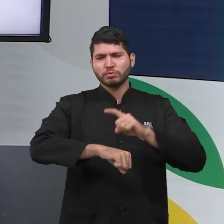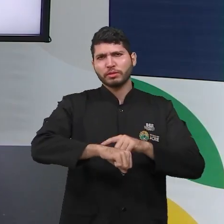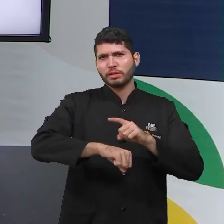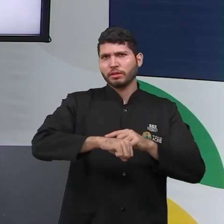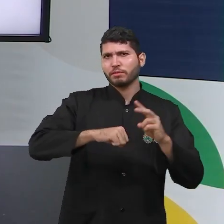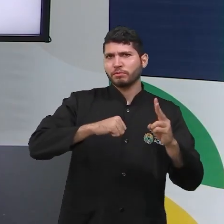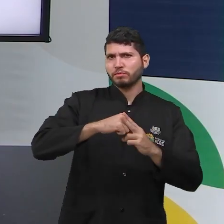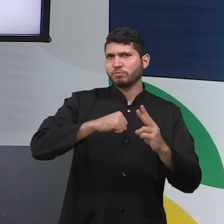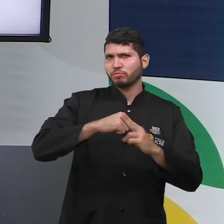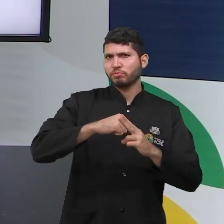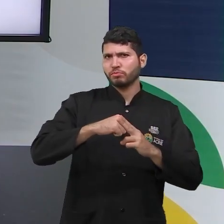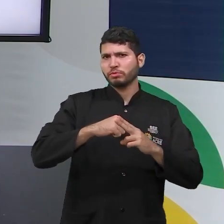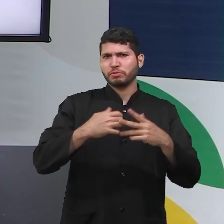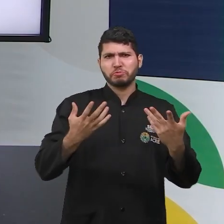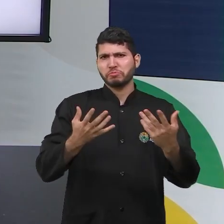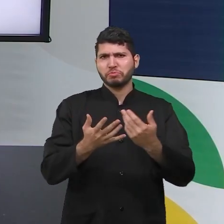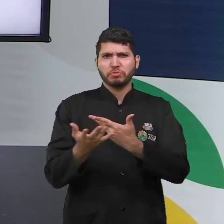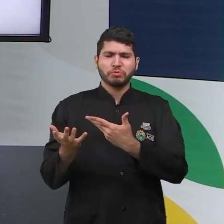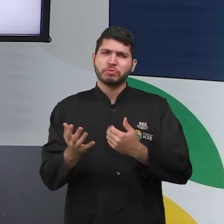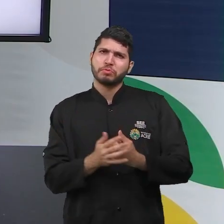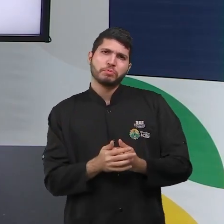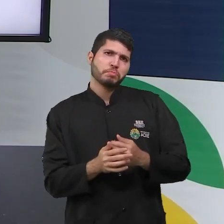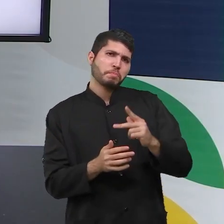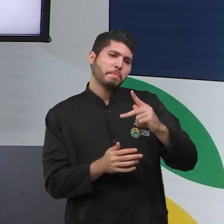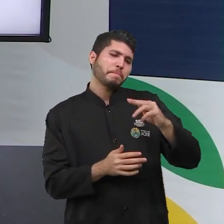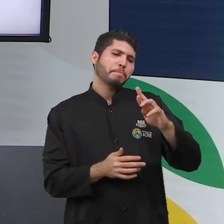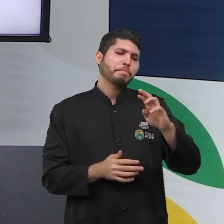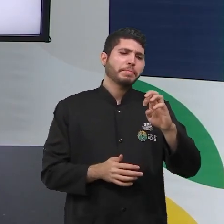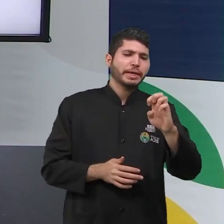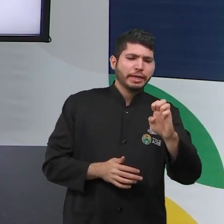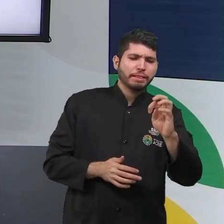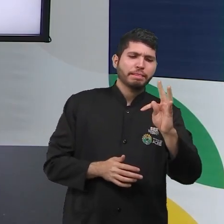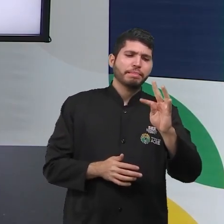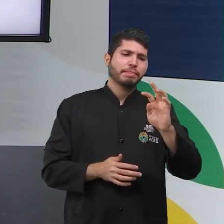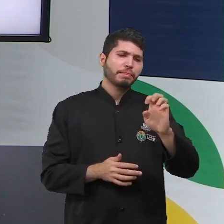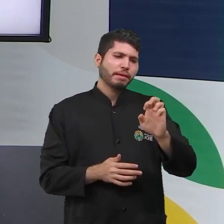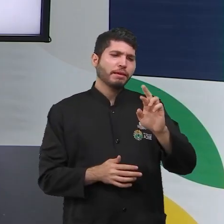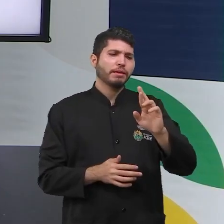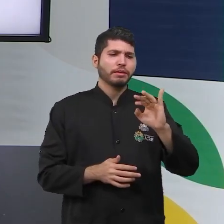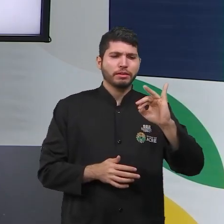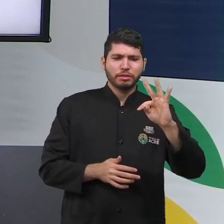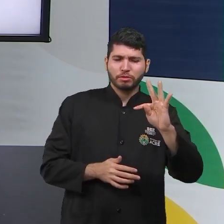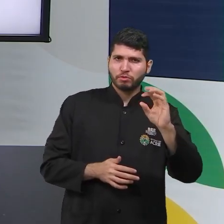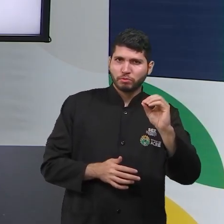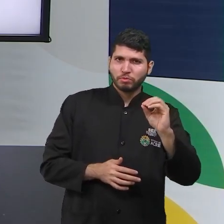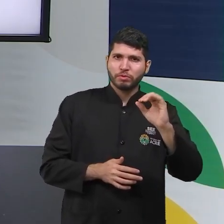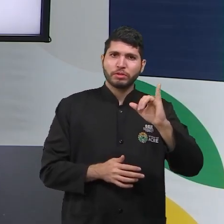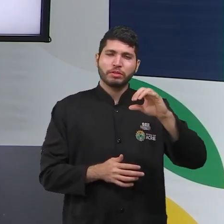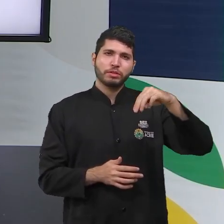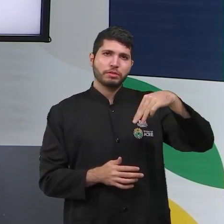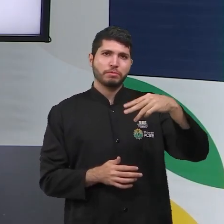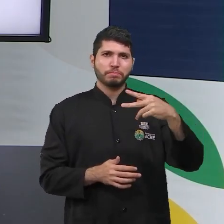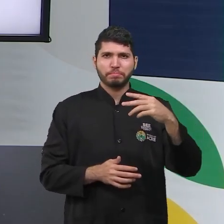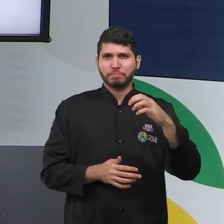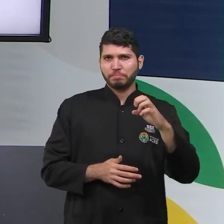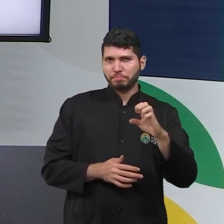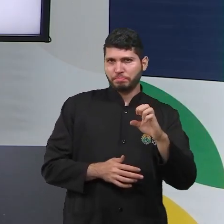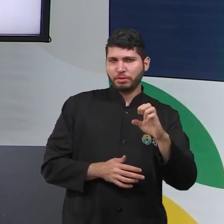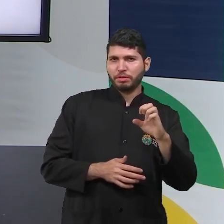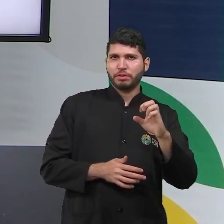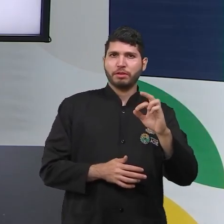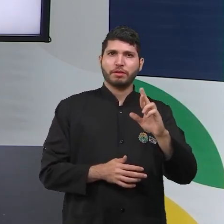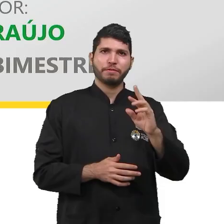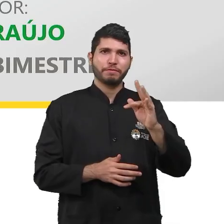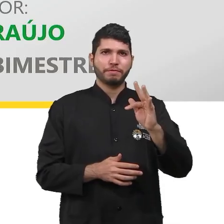el pretérito imperfecto del indicativo. Entonces, vamos a saber. Slide de